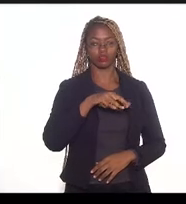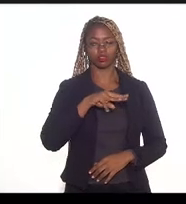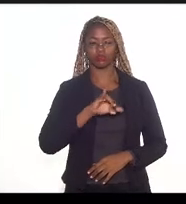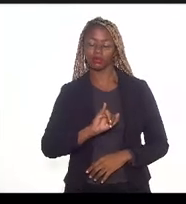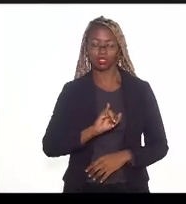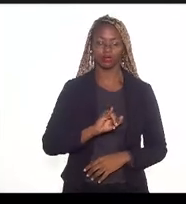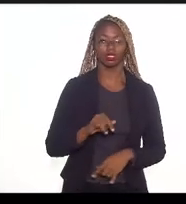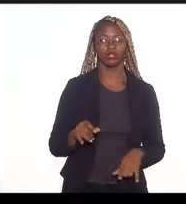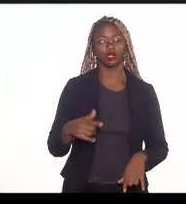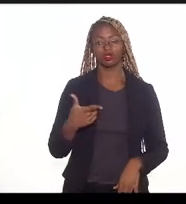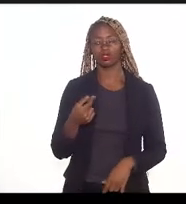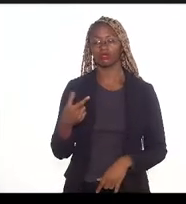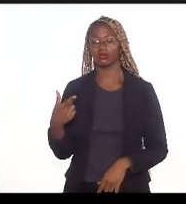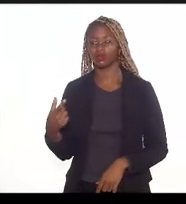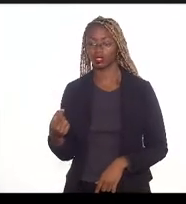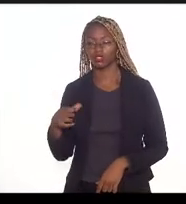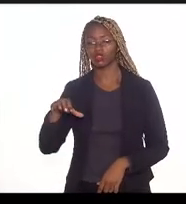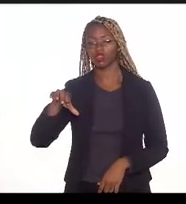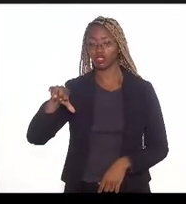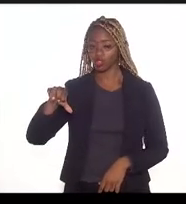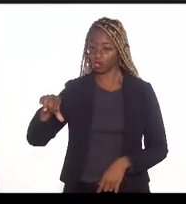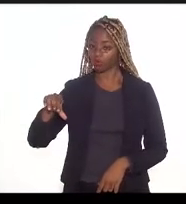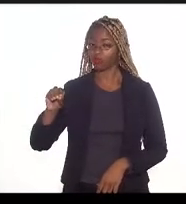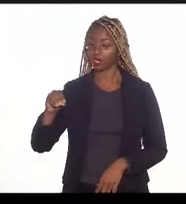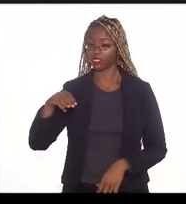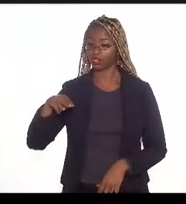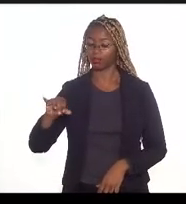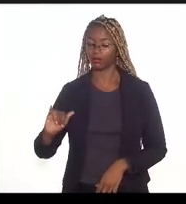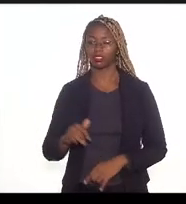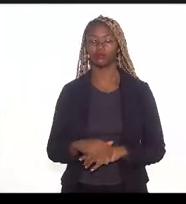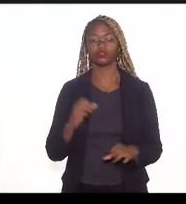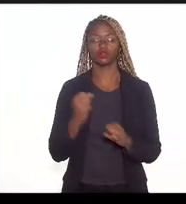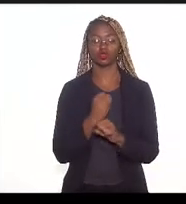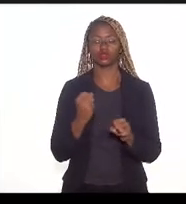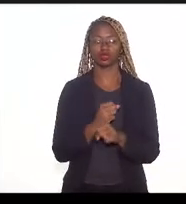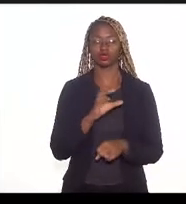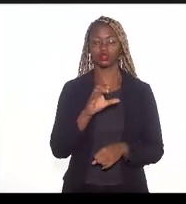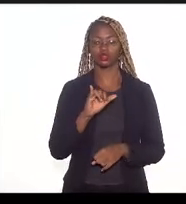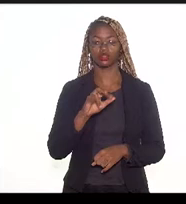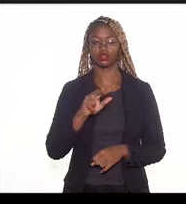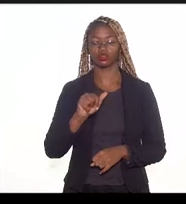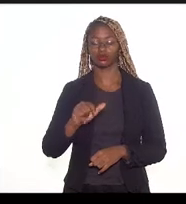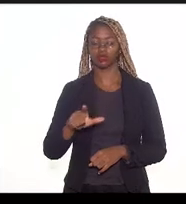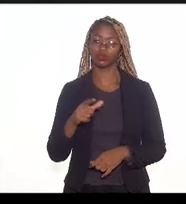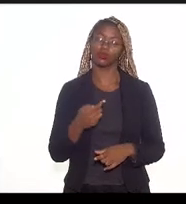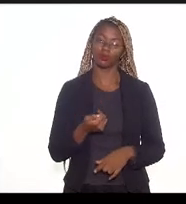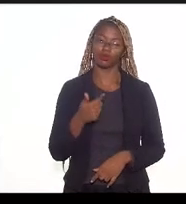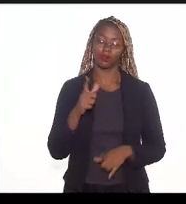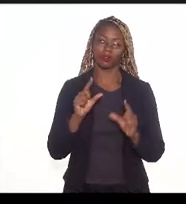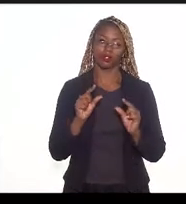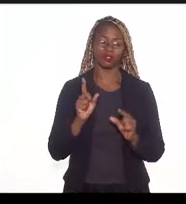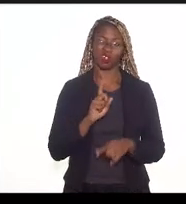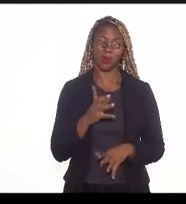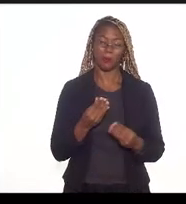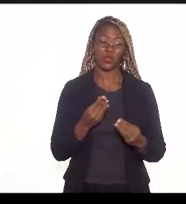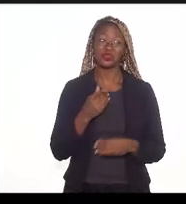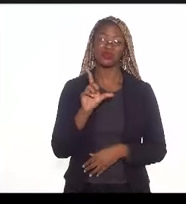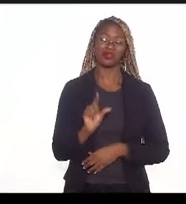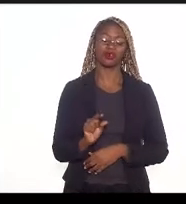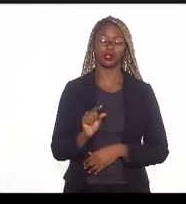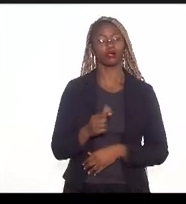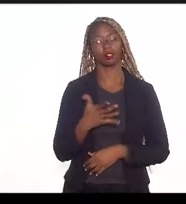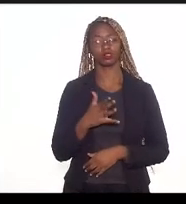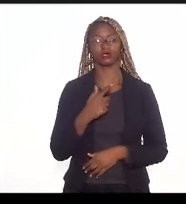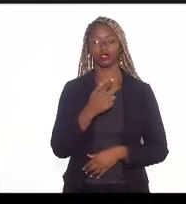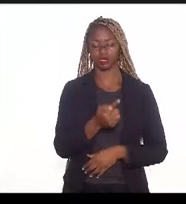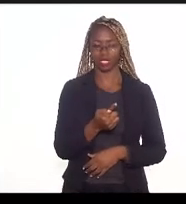2020 liberou aproximadamente 90 milhões. Construção civil tem um valor um pouquinho menor, muito menor, desculpe, aproximadamente 7